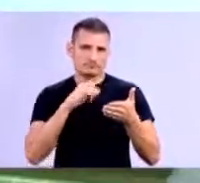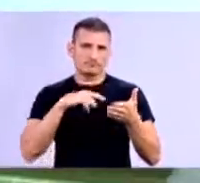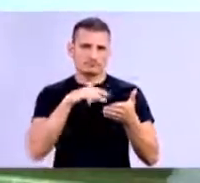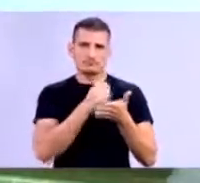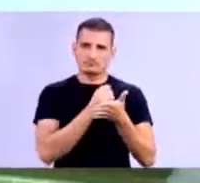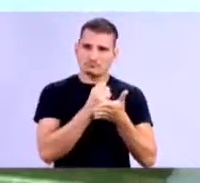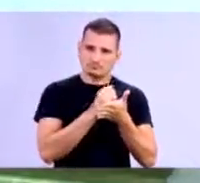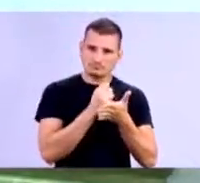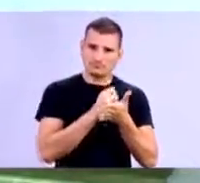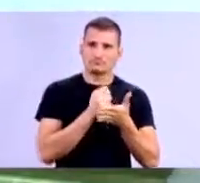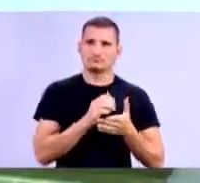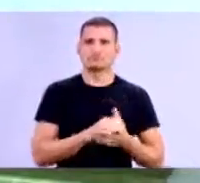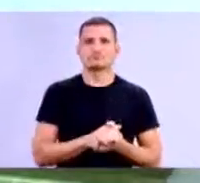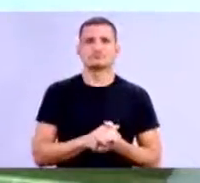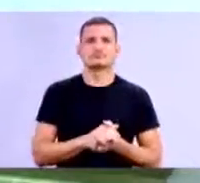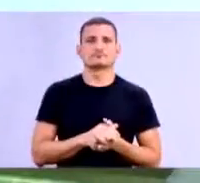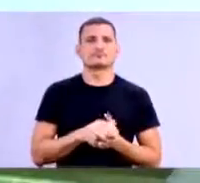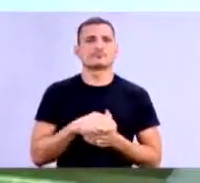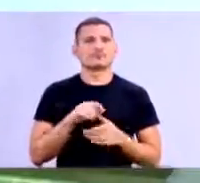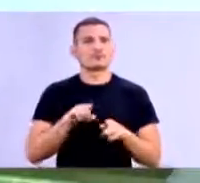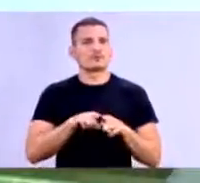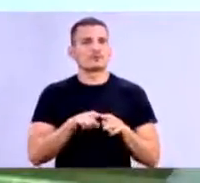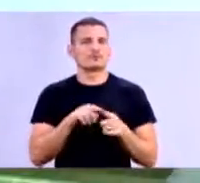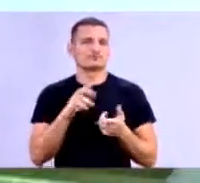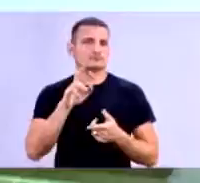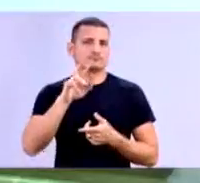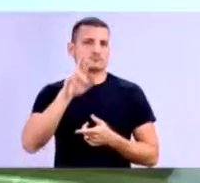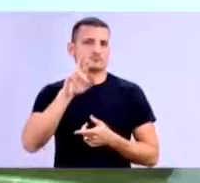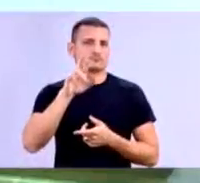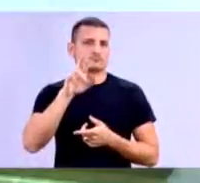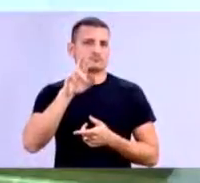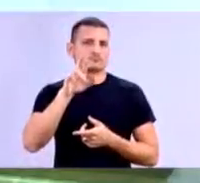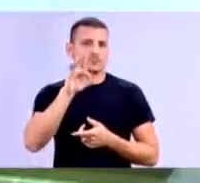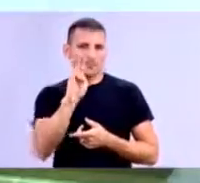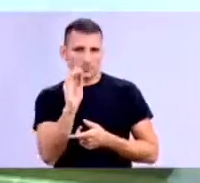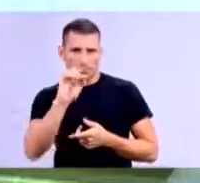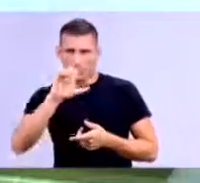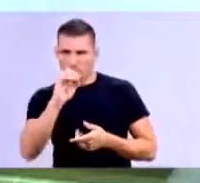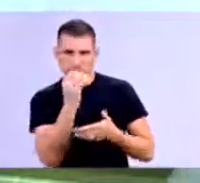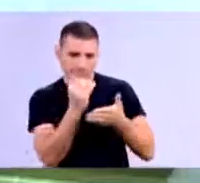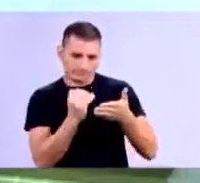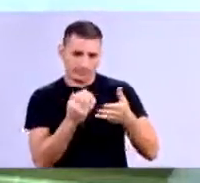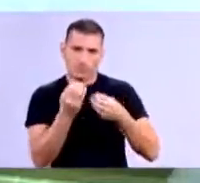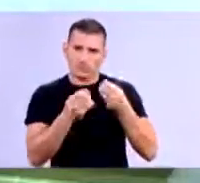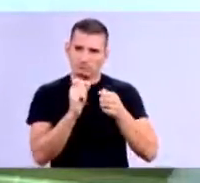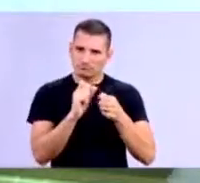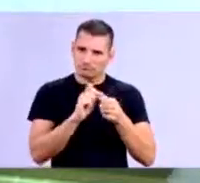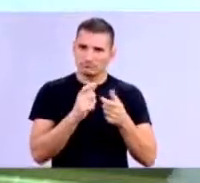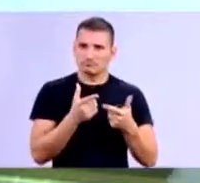ter. Receita do bolo, também o exemplo de texto injuntivo. Sempre tem